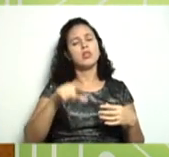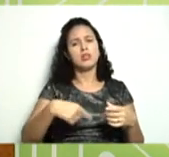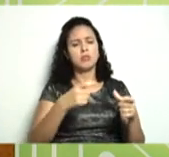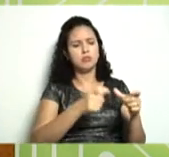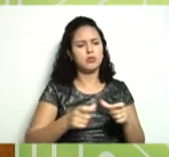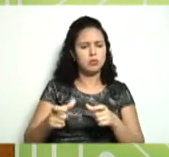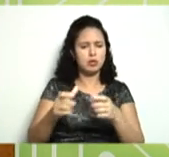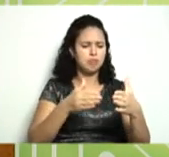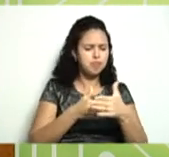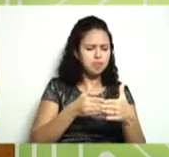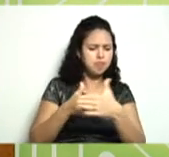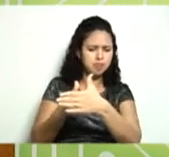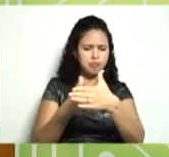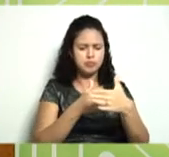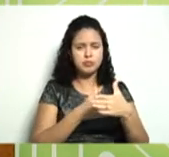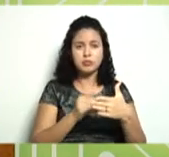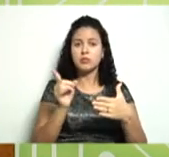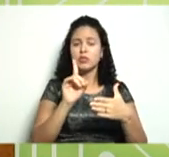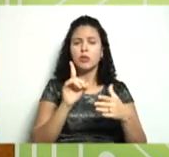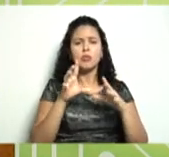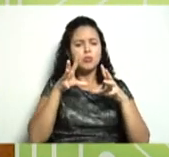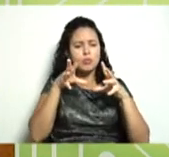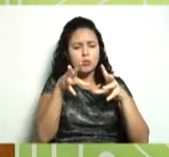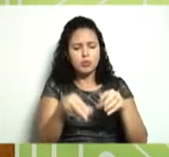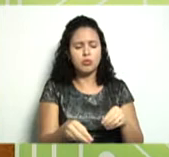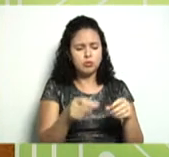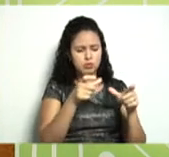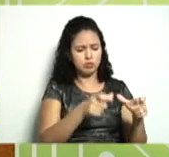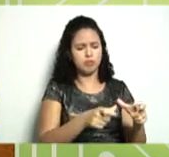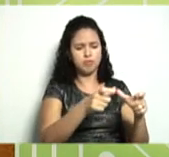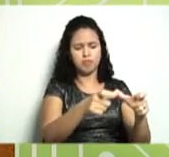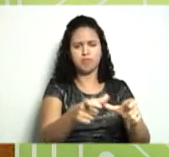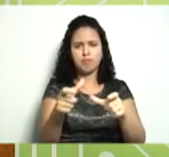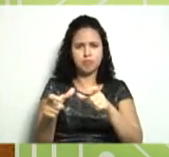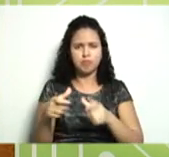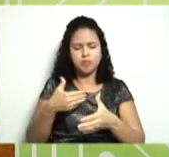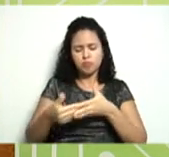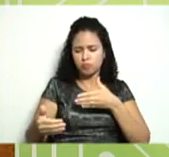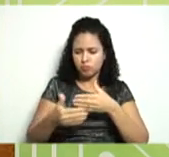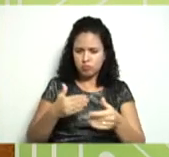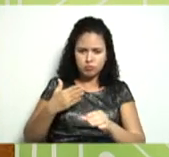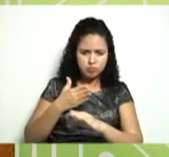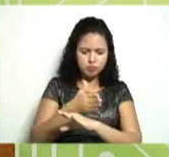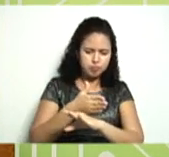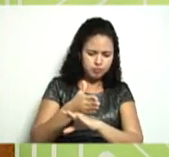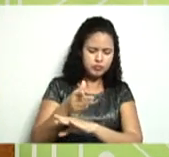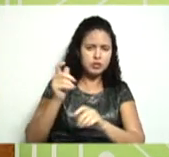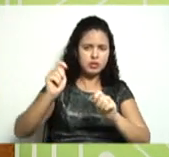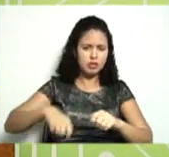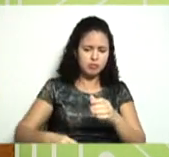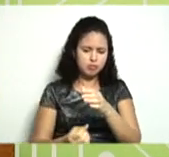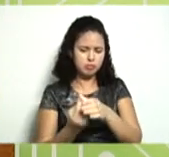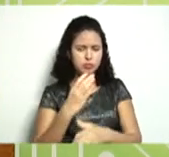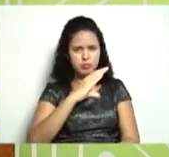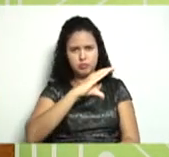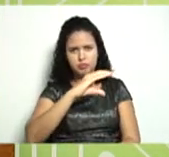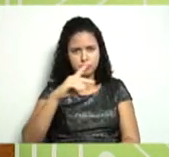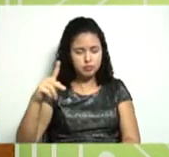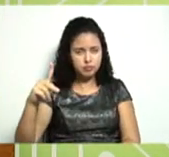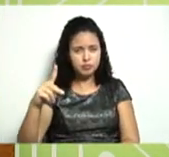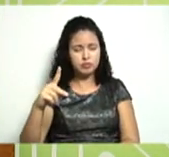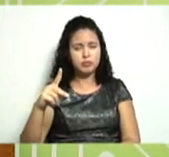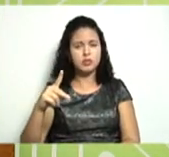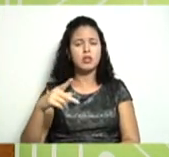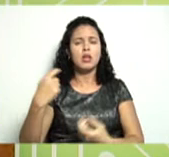são acessíveis, é para todos os ambientes, qualquer lugar que a gente tiver necessidade. E a gente vai ver hoje que o